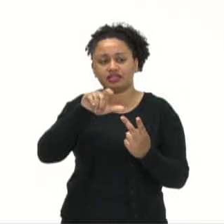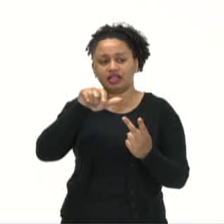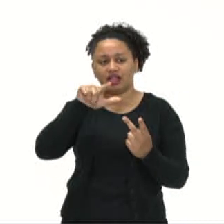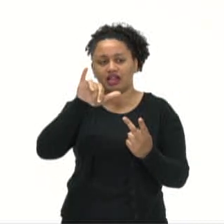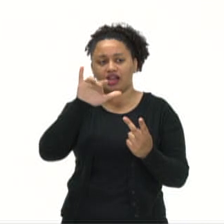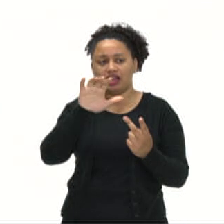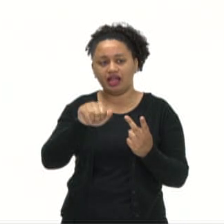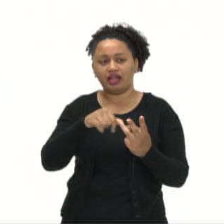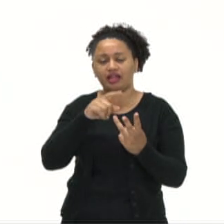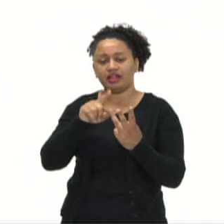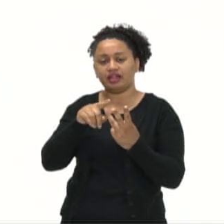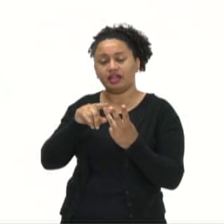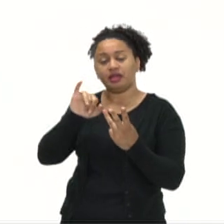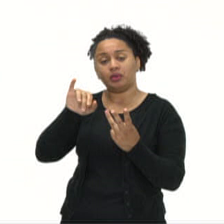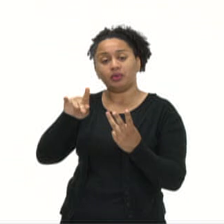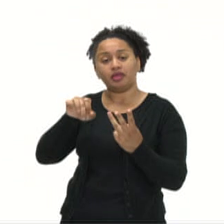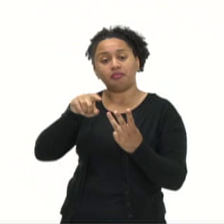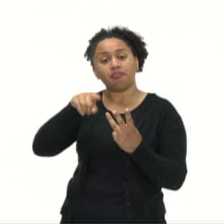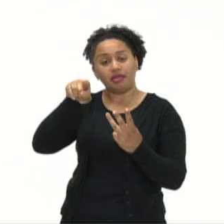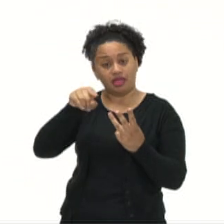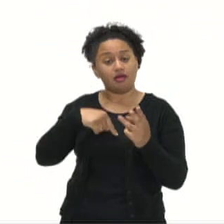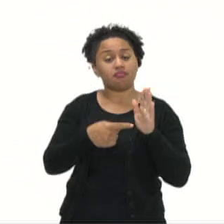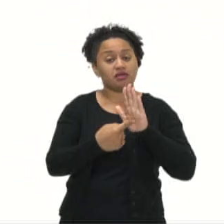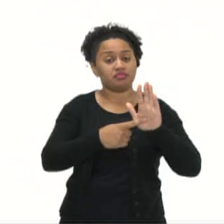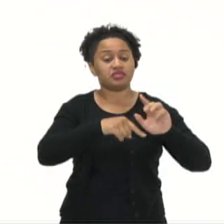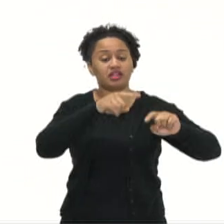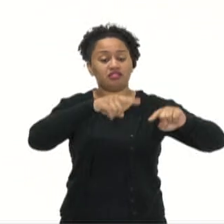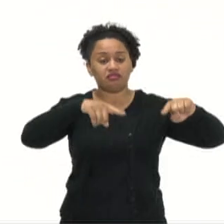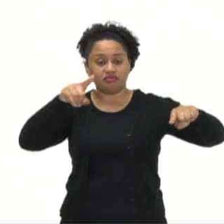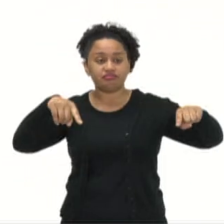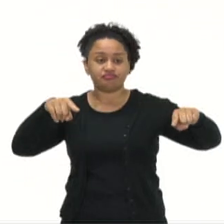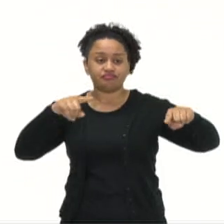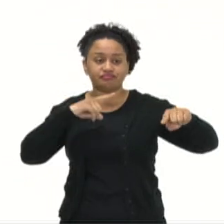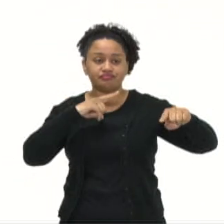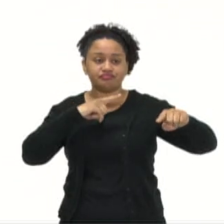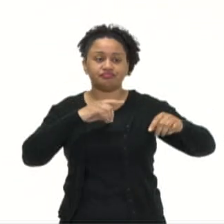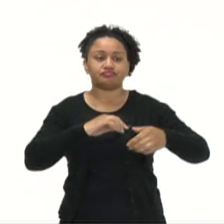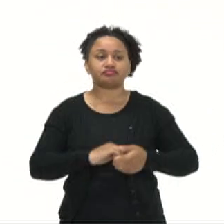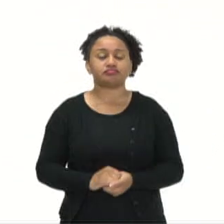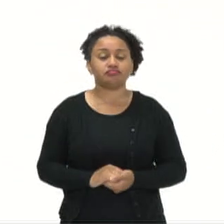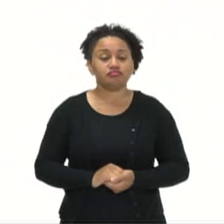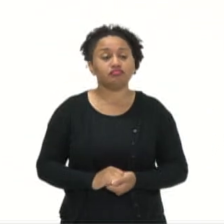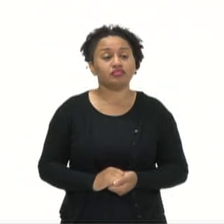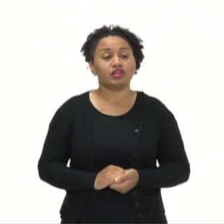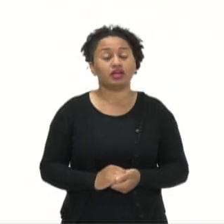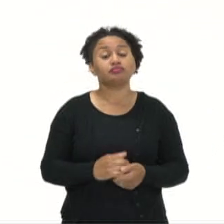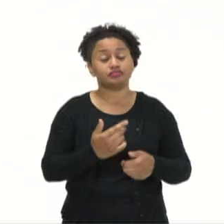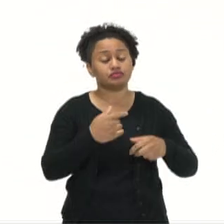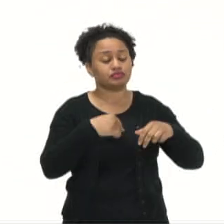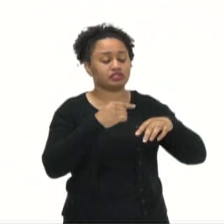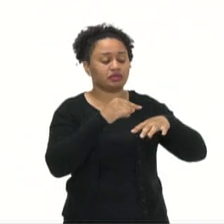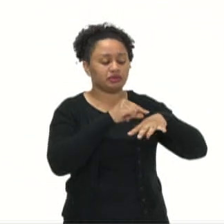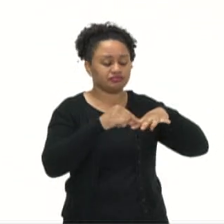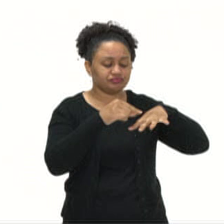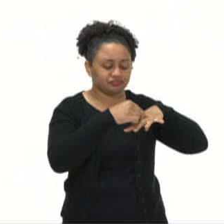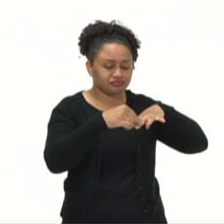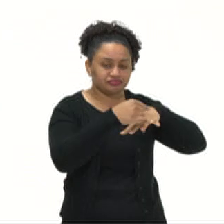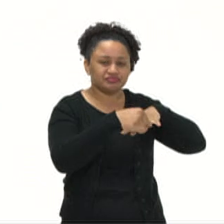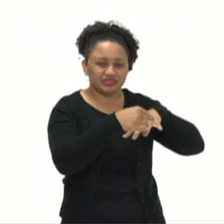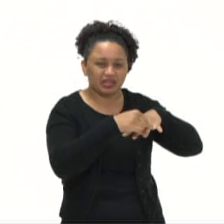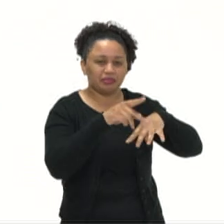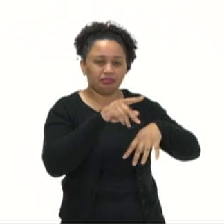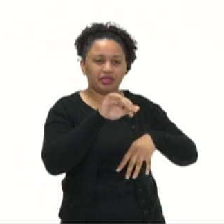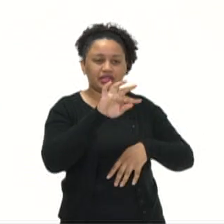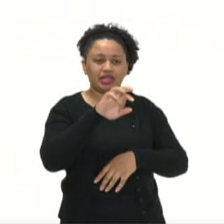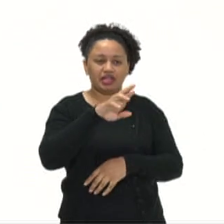essa variedade do porte delas. Assim como as pteridófitas e as gimnospermas,